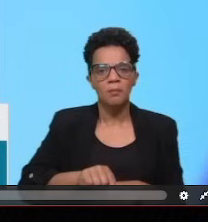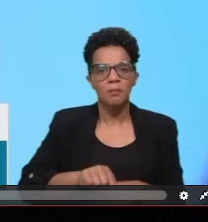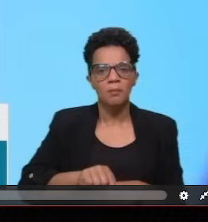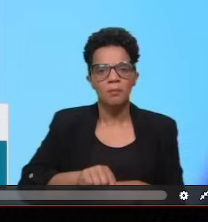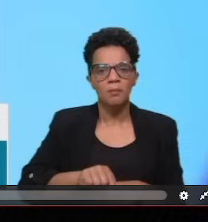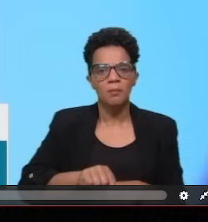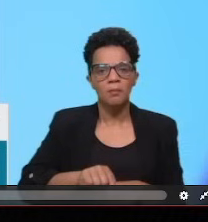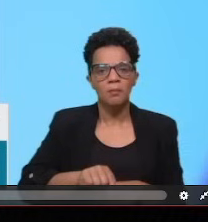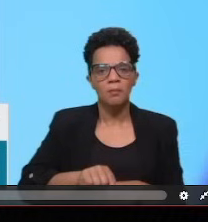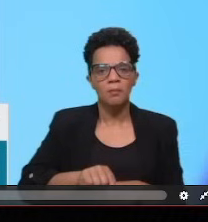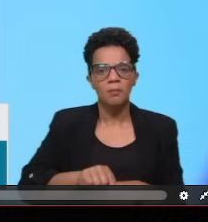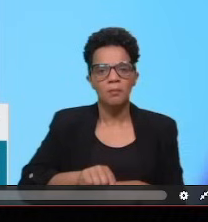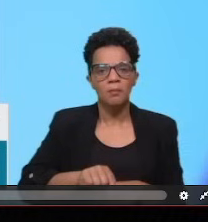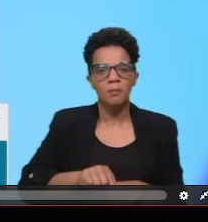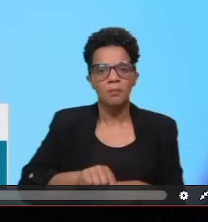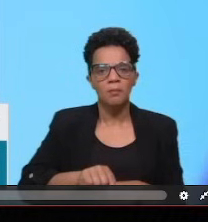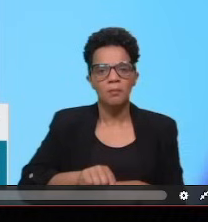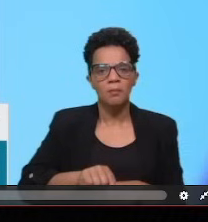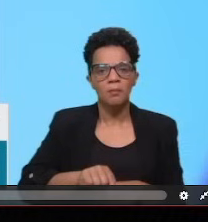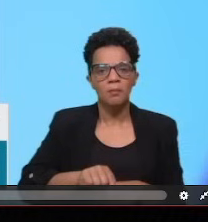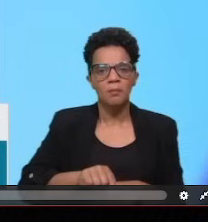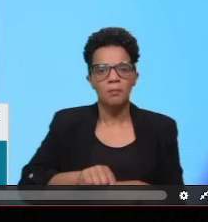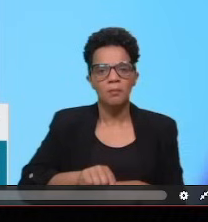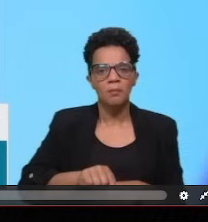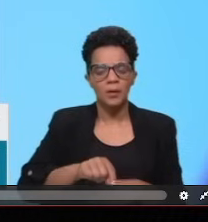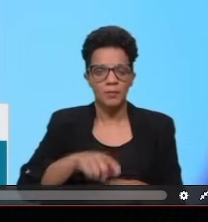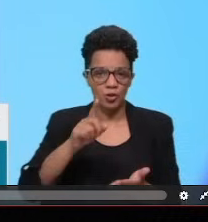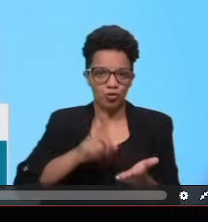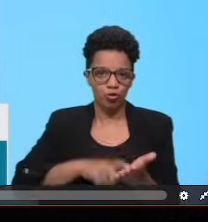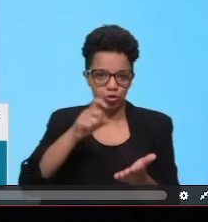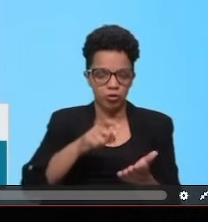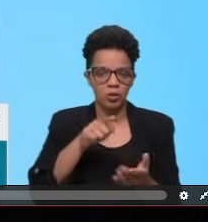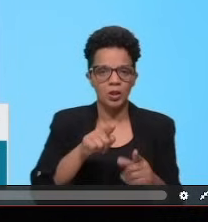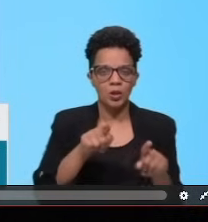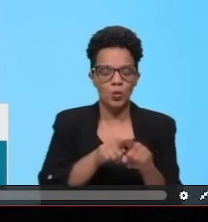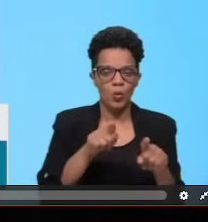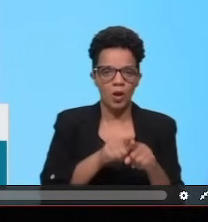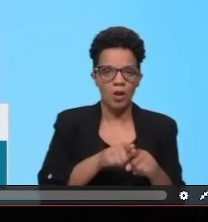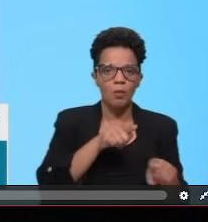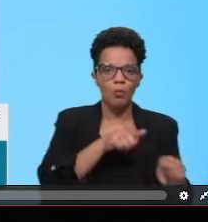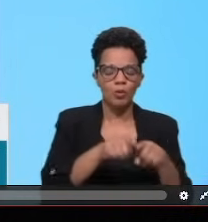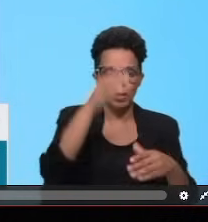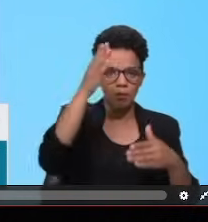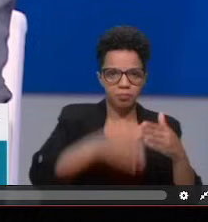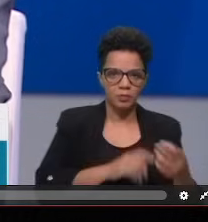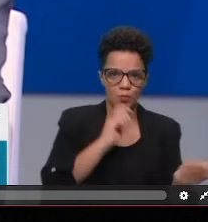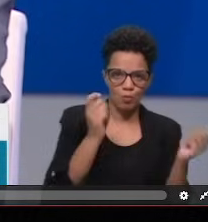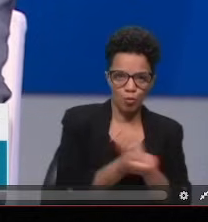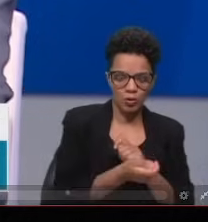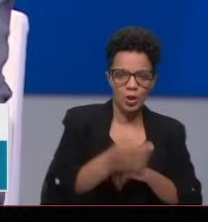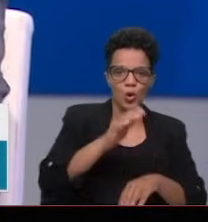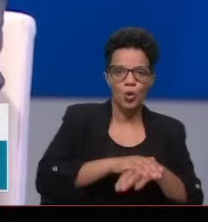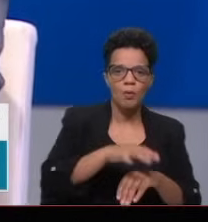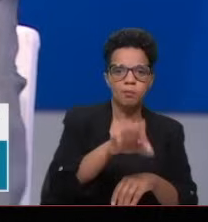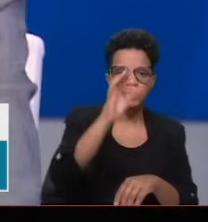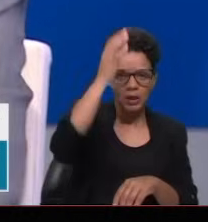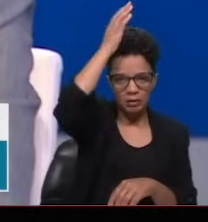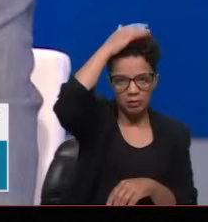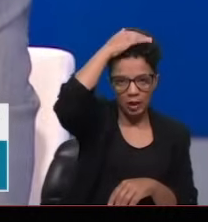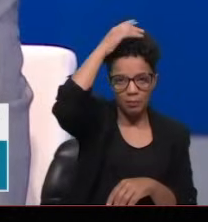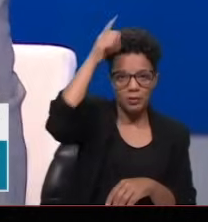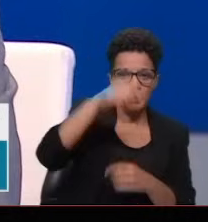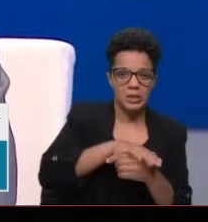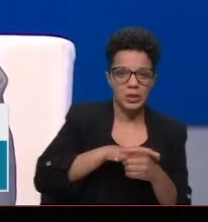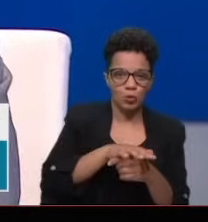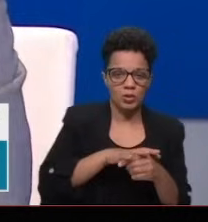para manifestarem-se contra a guerra da em Gaza mudarem flagrantemente de política com uma eventual eleição de trump e perante o cenário